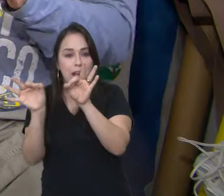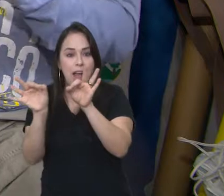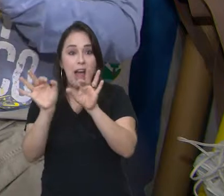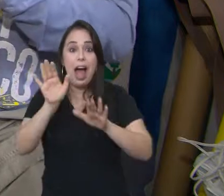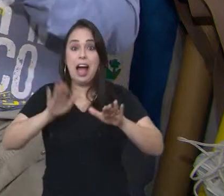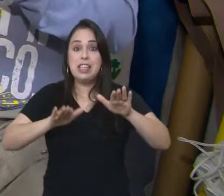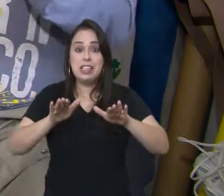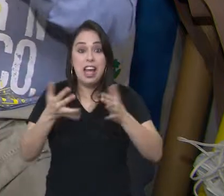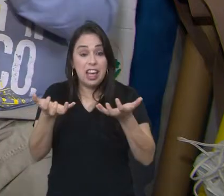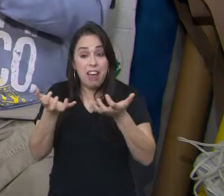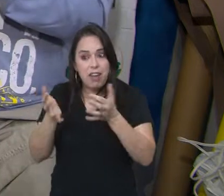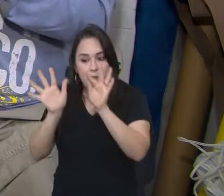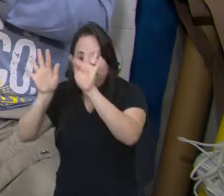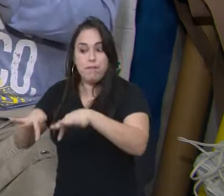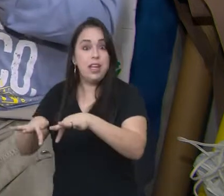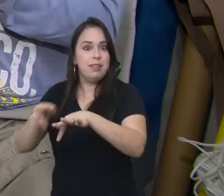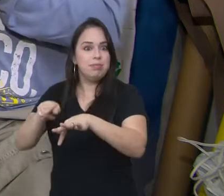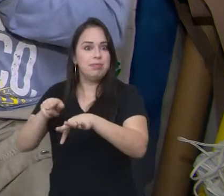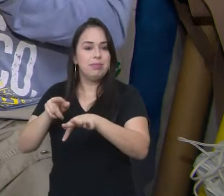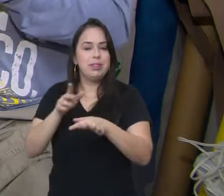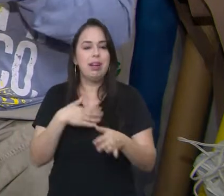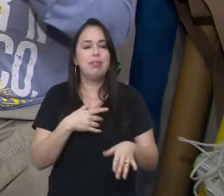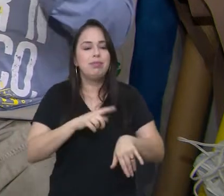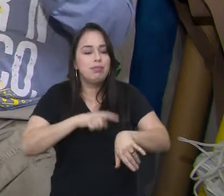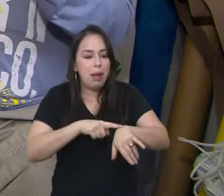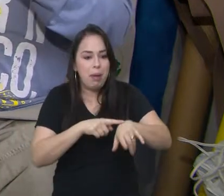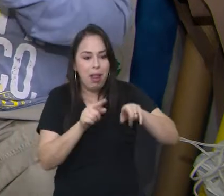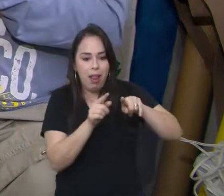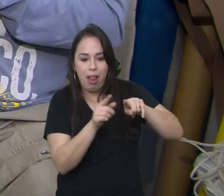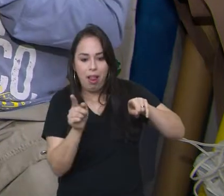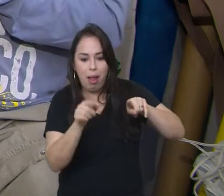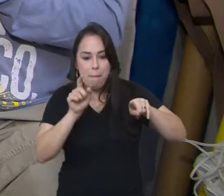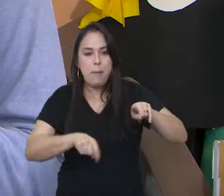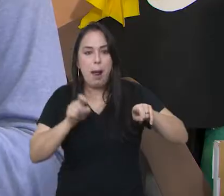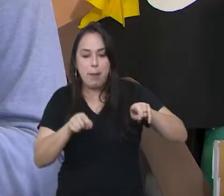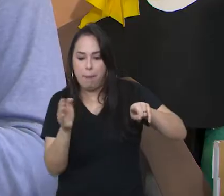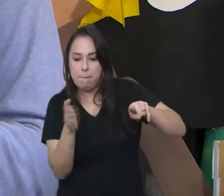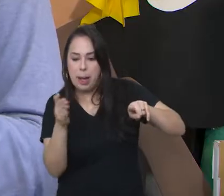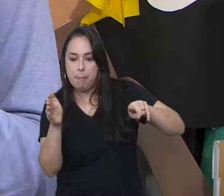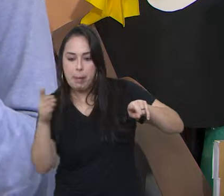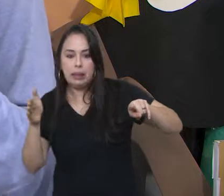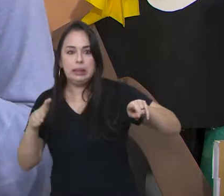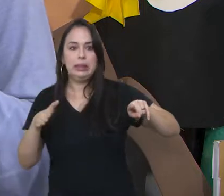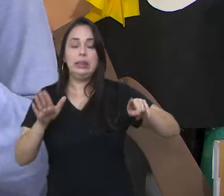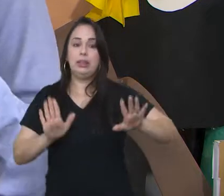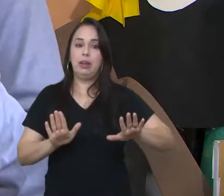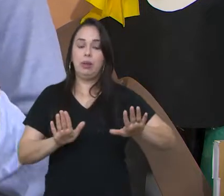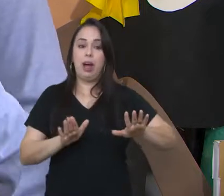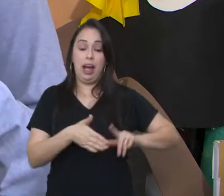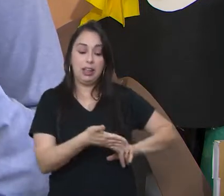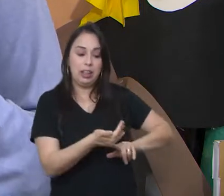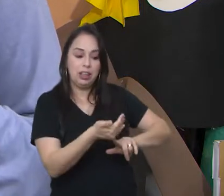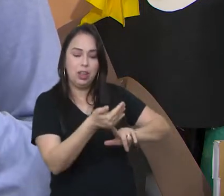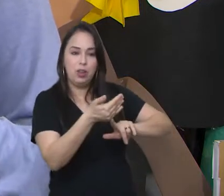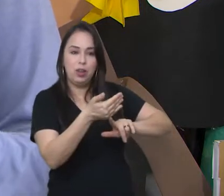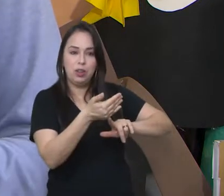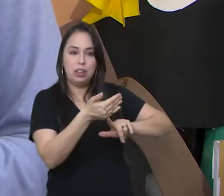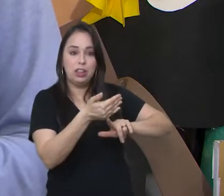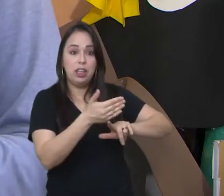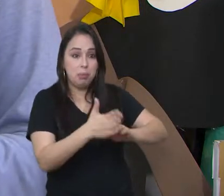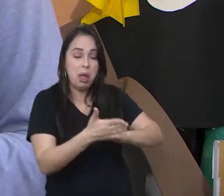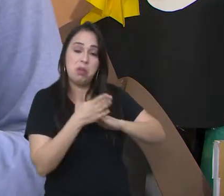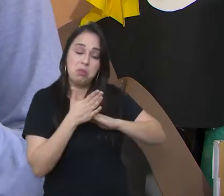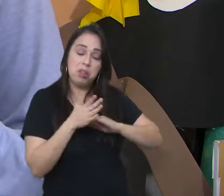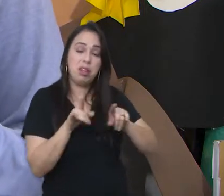enroladinha assim, então consegue segurar as crianças. Então a tecnologia ajuda nesse sentido de você trazer mais